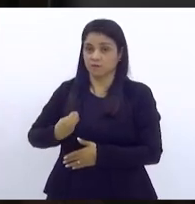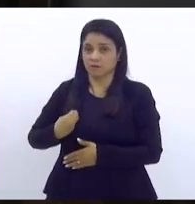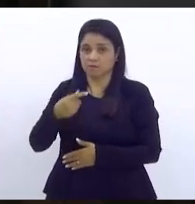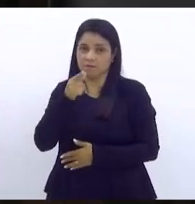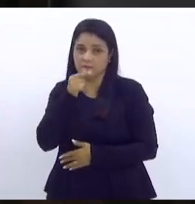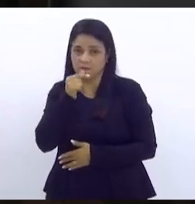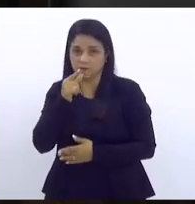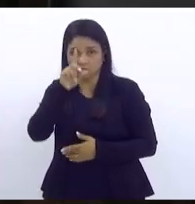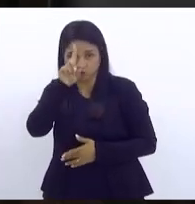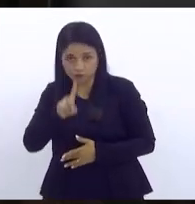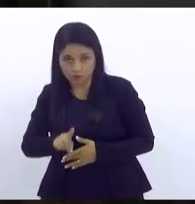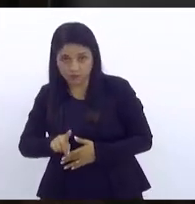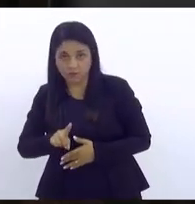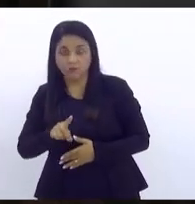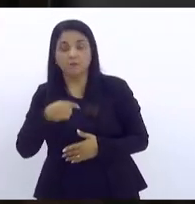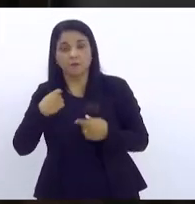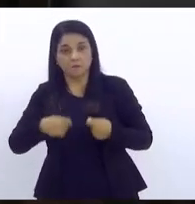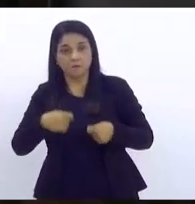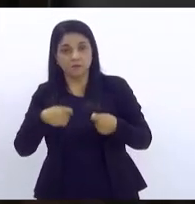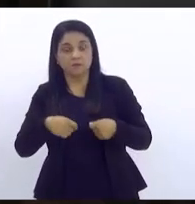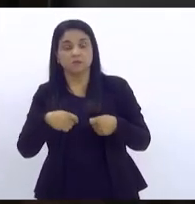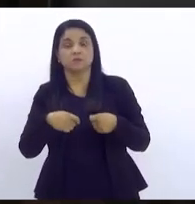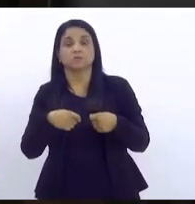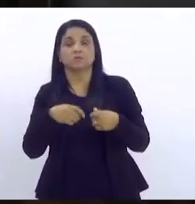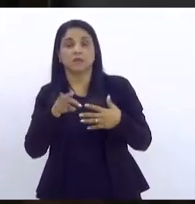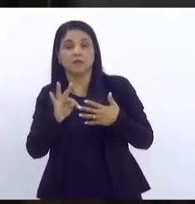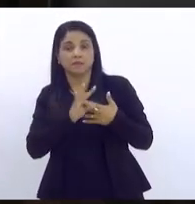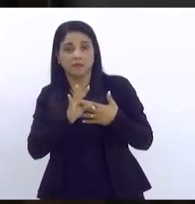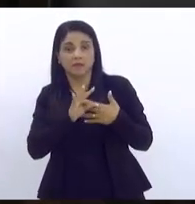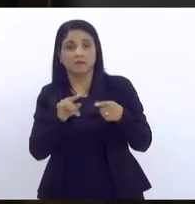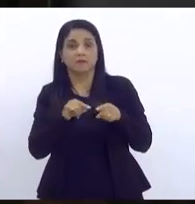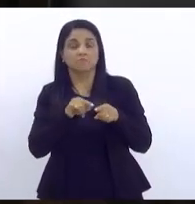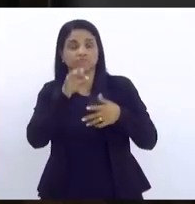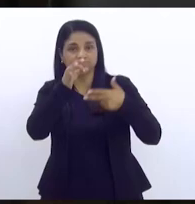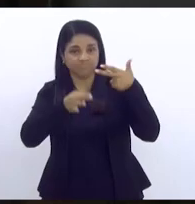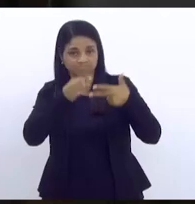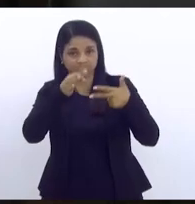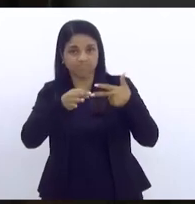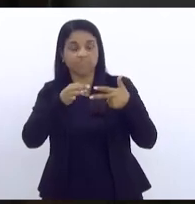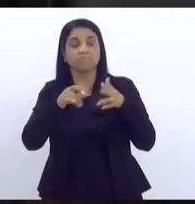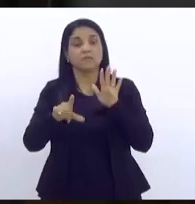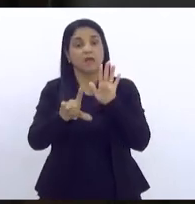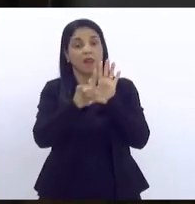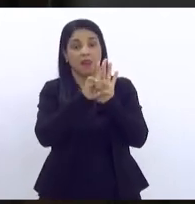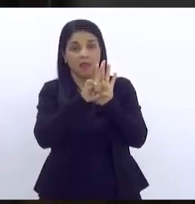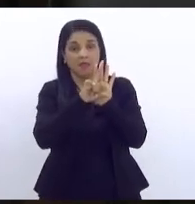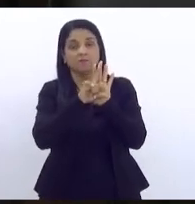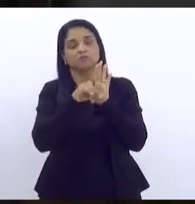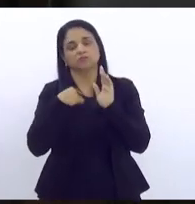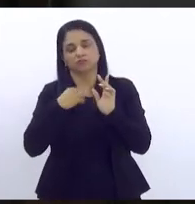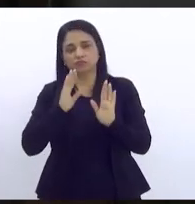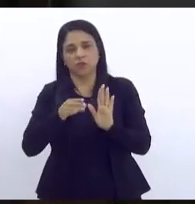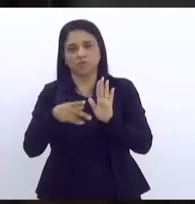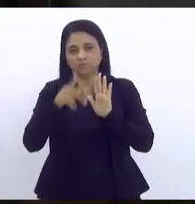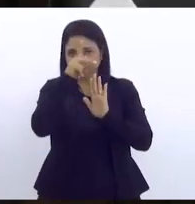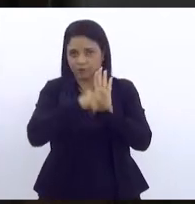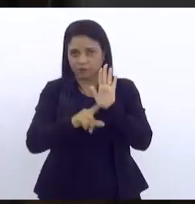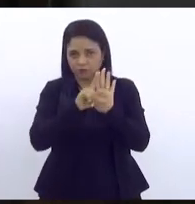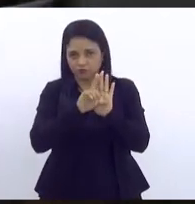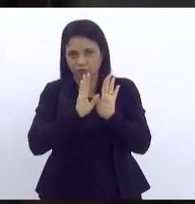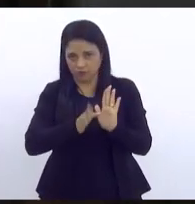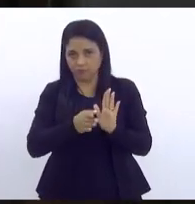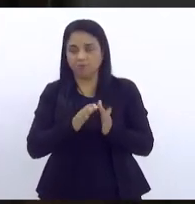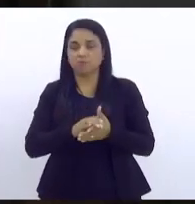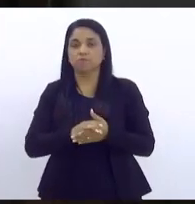preciso né pela técnica Legislativa ser regulamentado via lei então a gente tá com uma proposição nesse sentido eu não poderia também